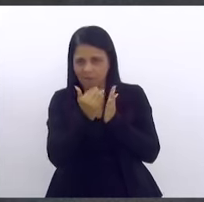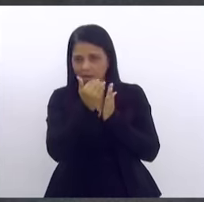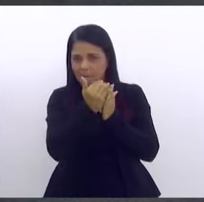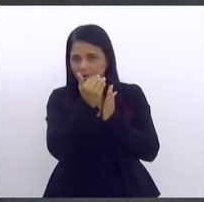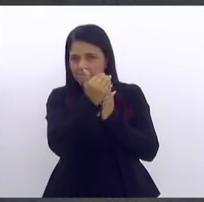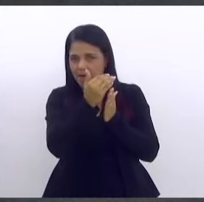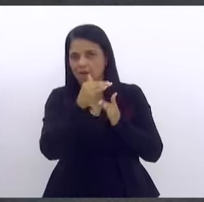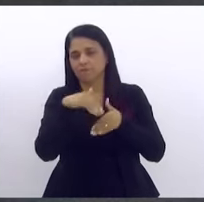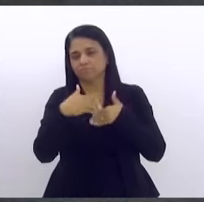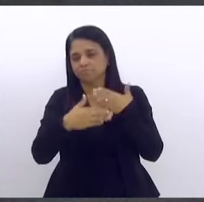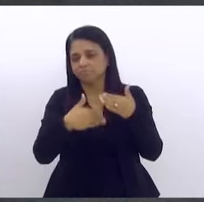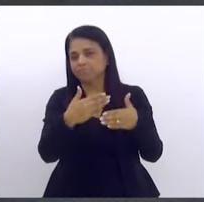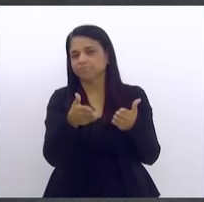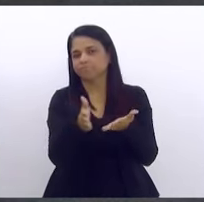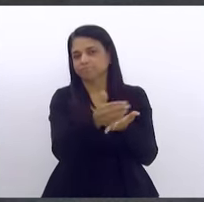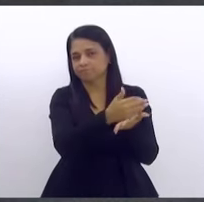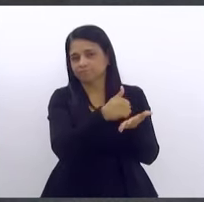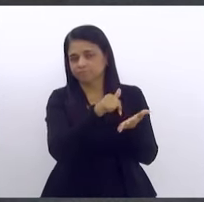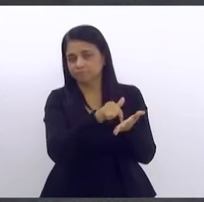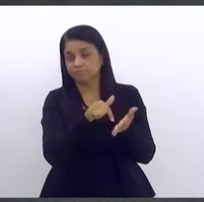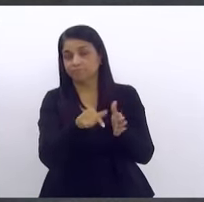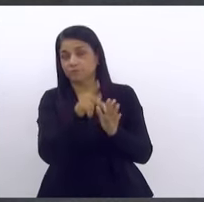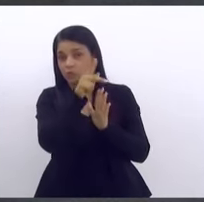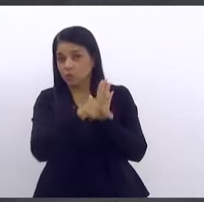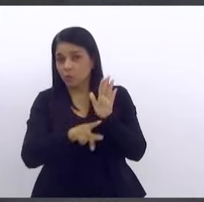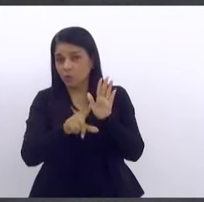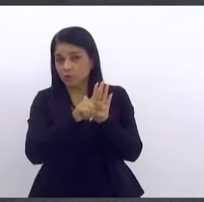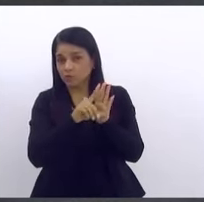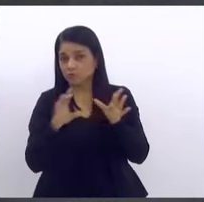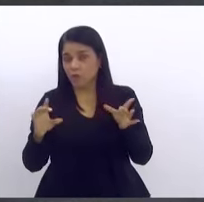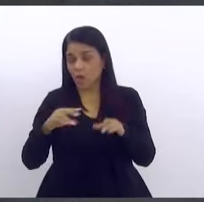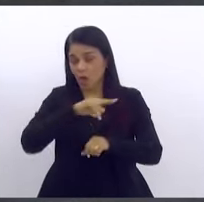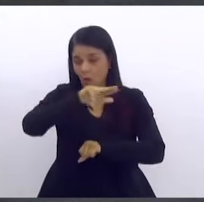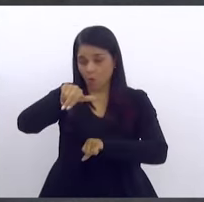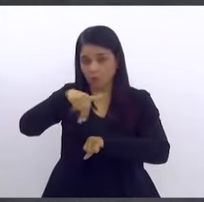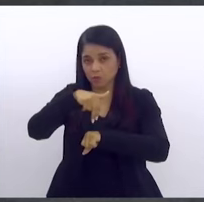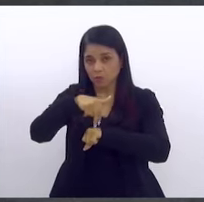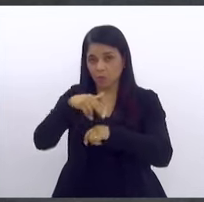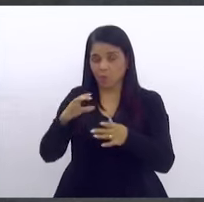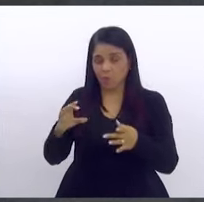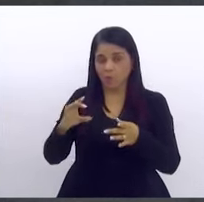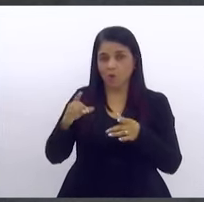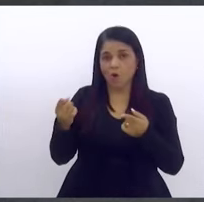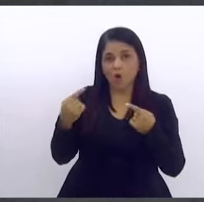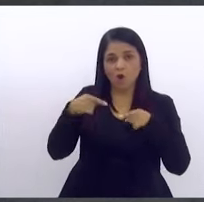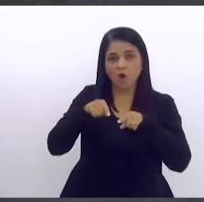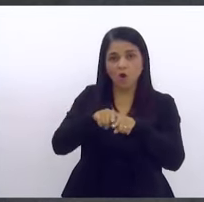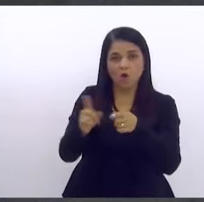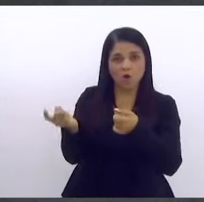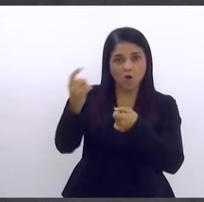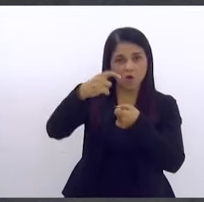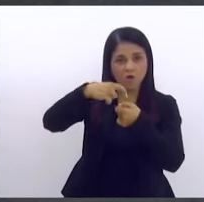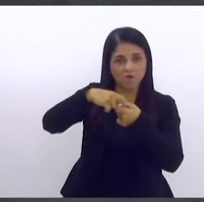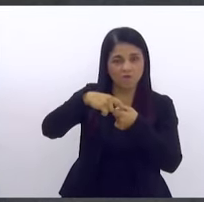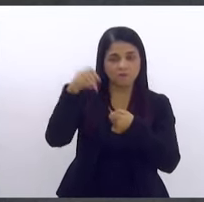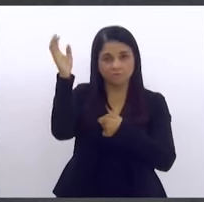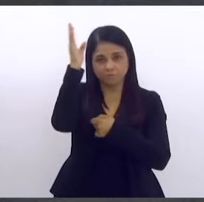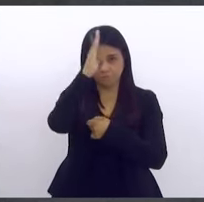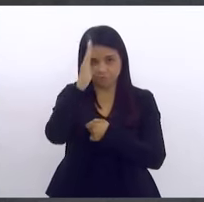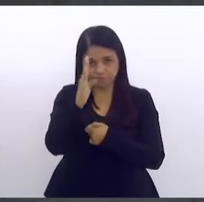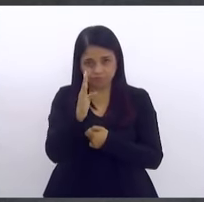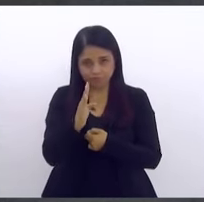que a vanguarda desse projeto foi a União, tem um convênio nacional, que é o